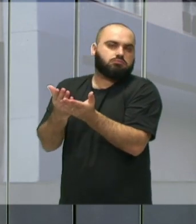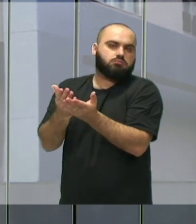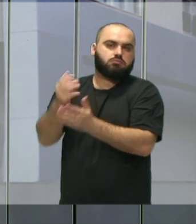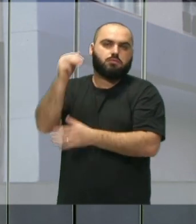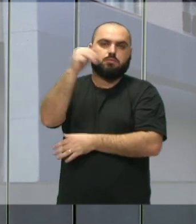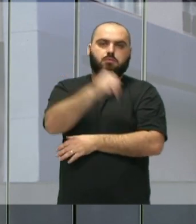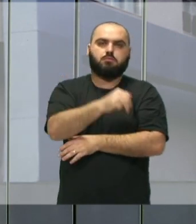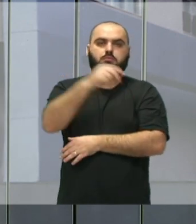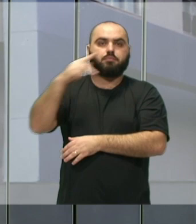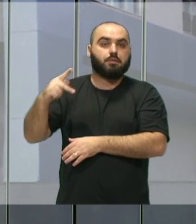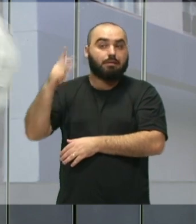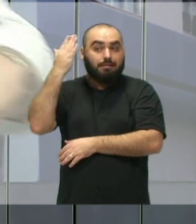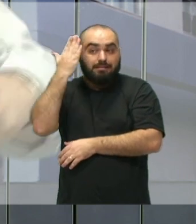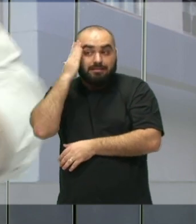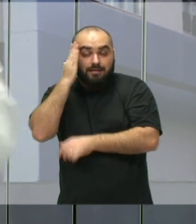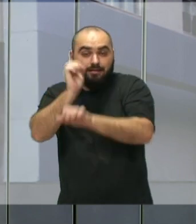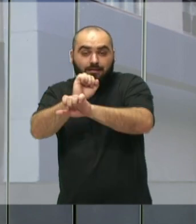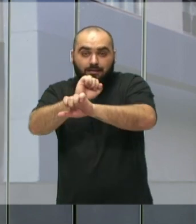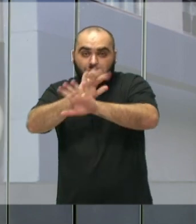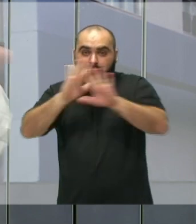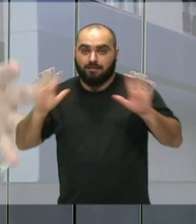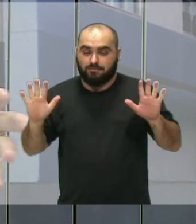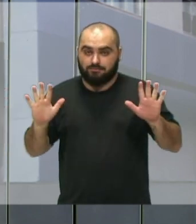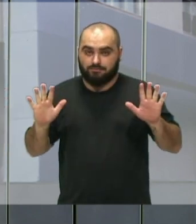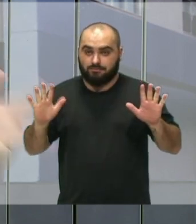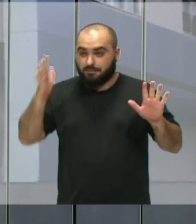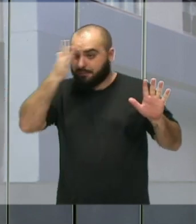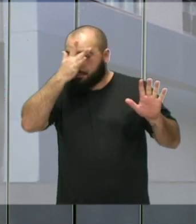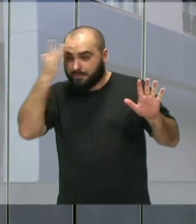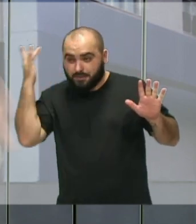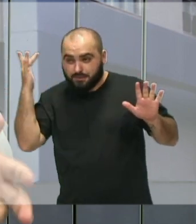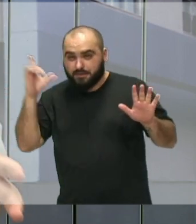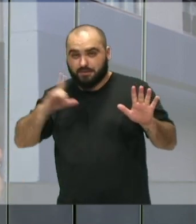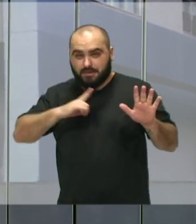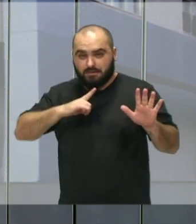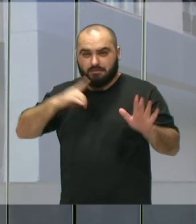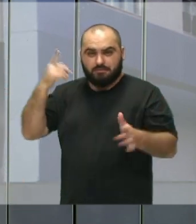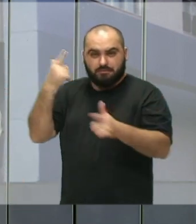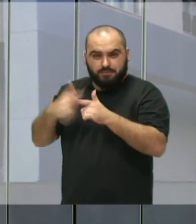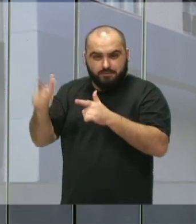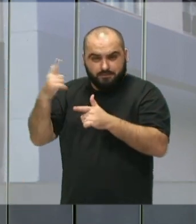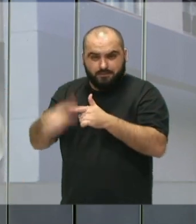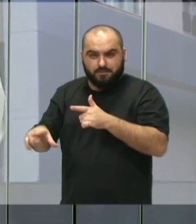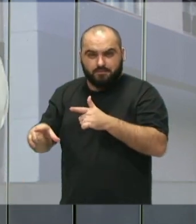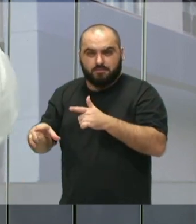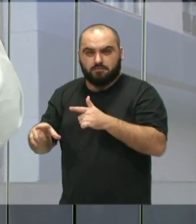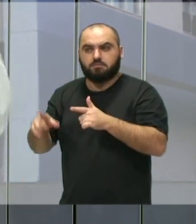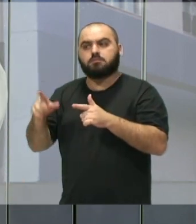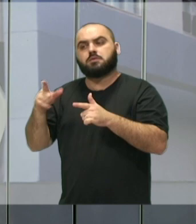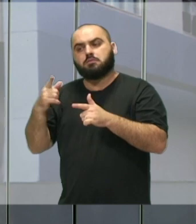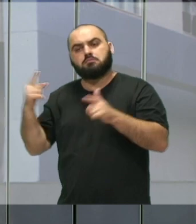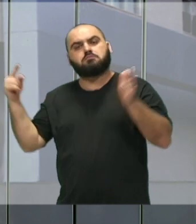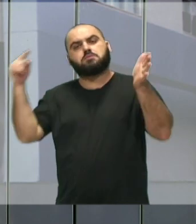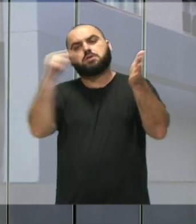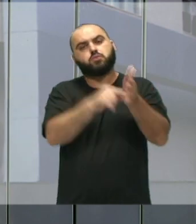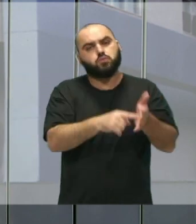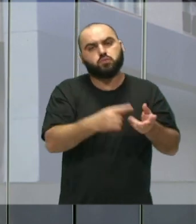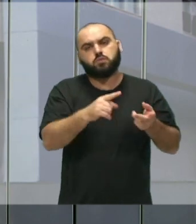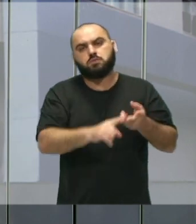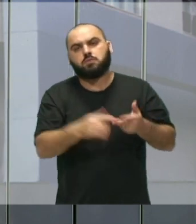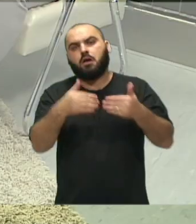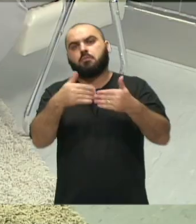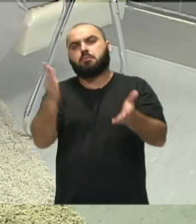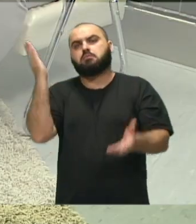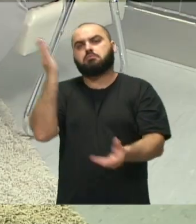Ministério Público, entendendo dentro daqueles fatos as pessoas elencadas envolvidas, possa seguir aí com denúncia, enfim, abertura